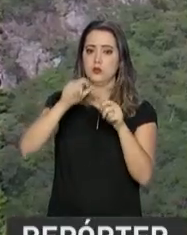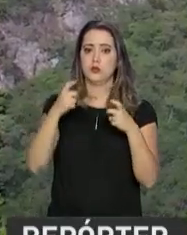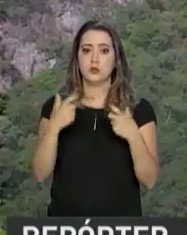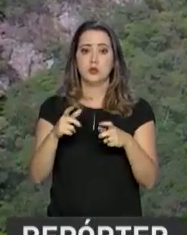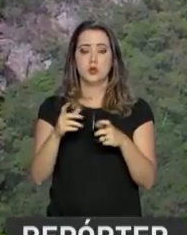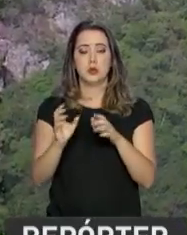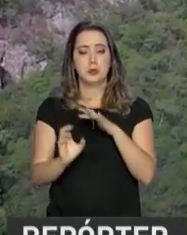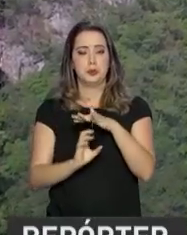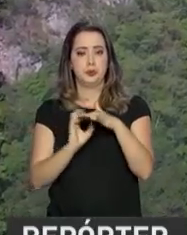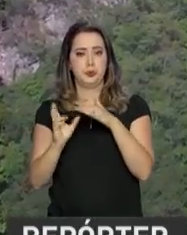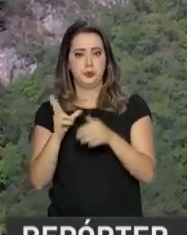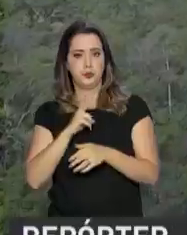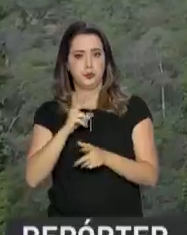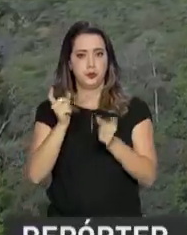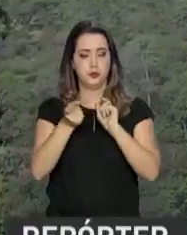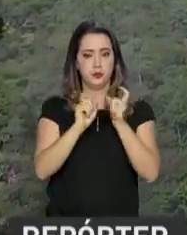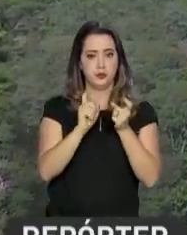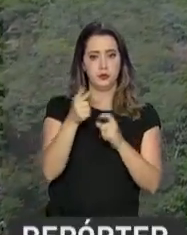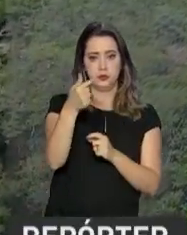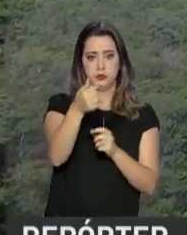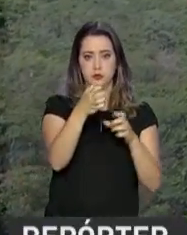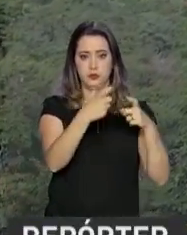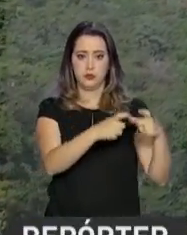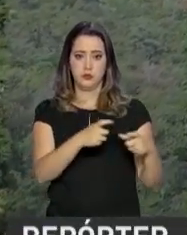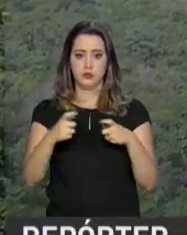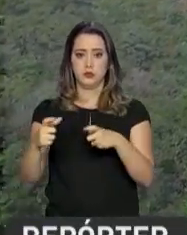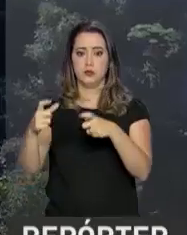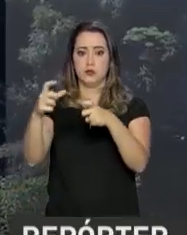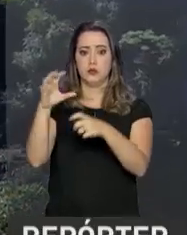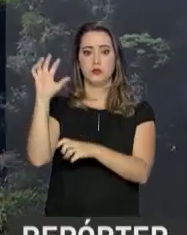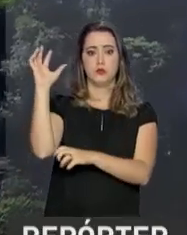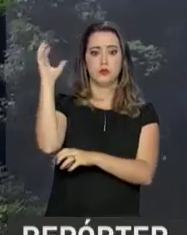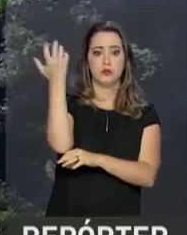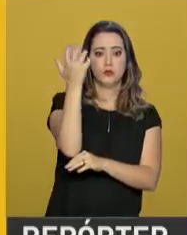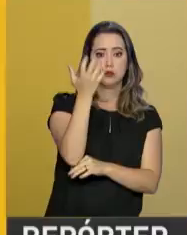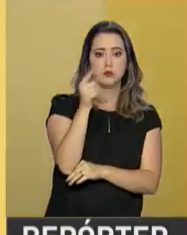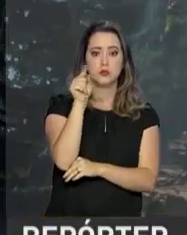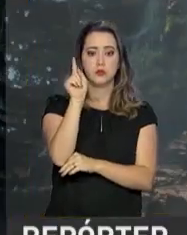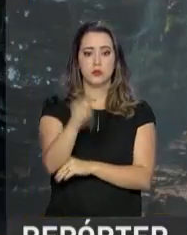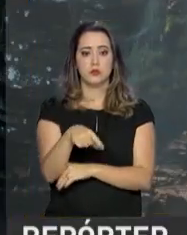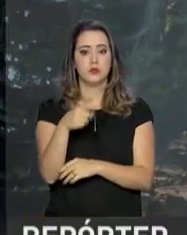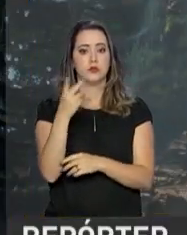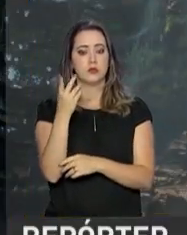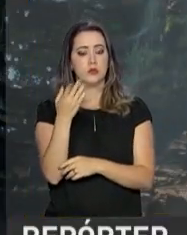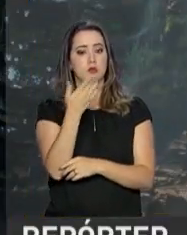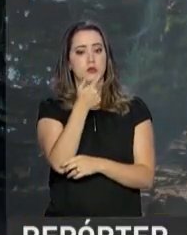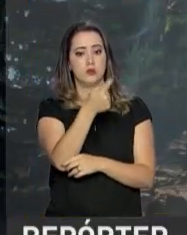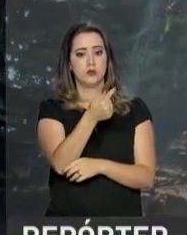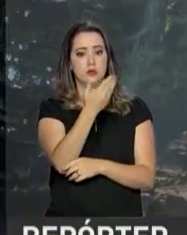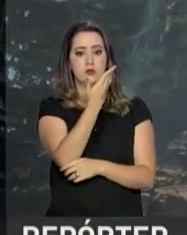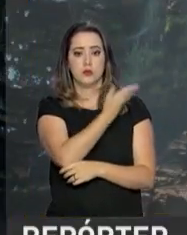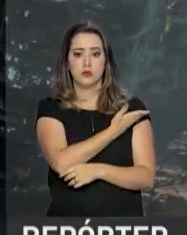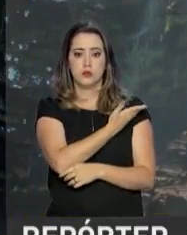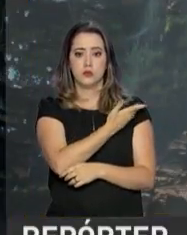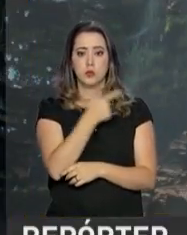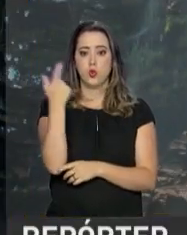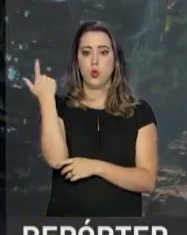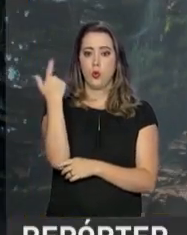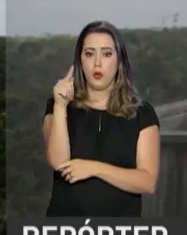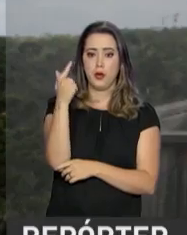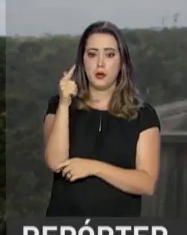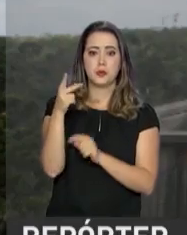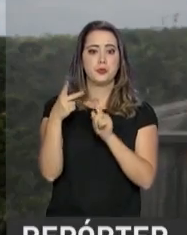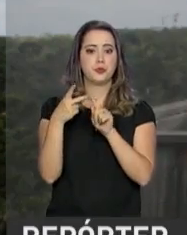setor privado da gestão de sete parques nacionais de conservação ambiental são eles chapada dos veadeiros em goiás